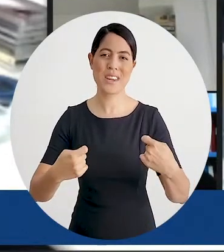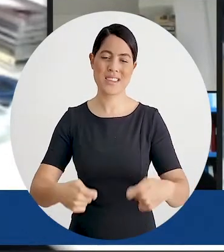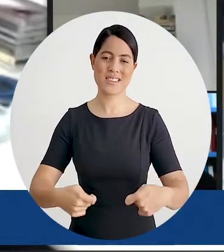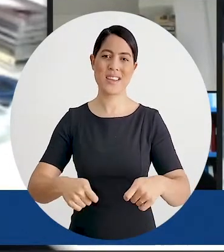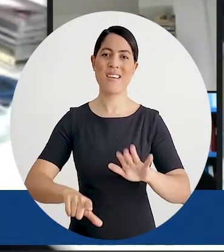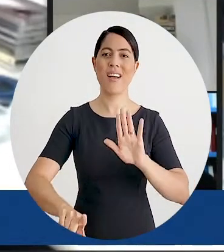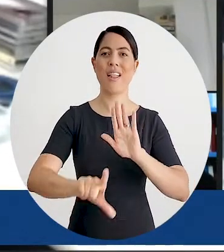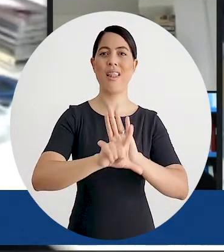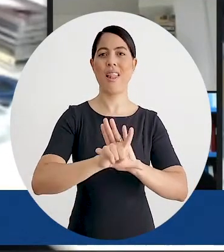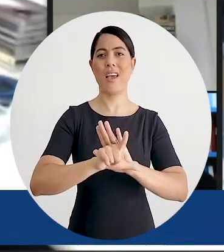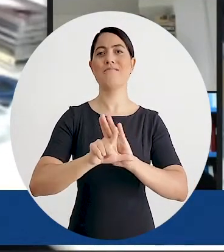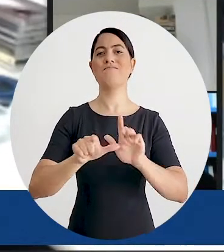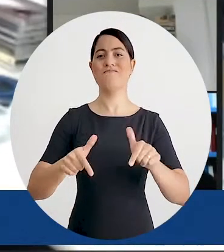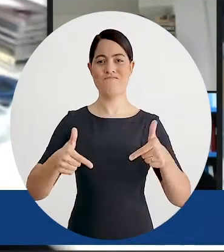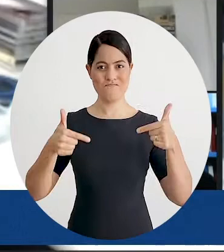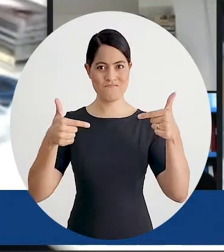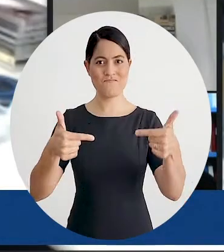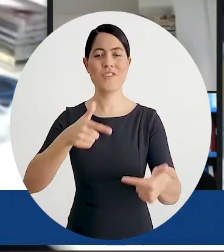implementada.